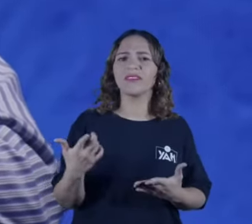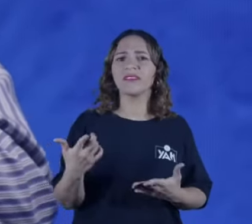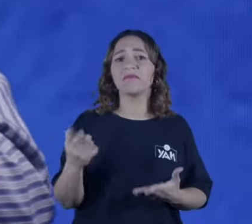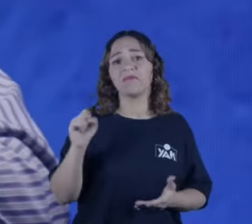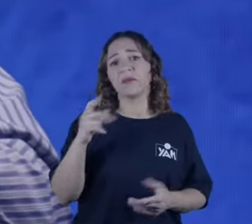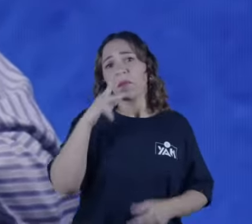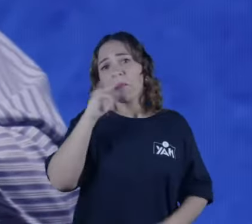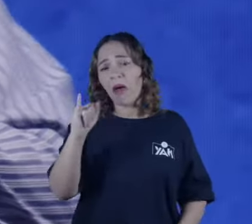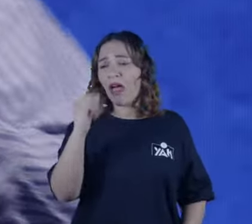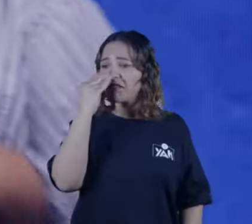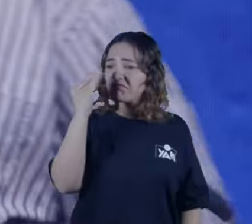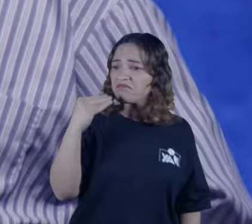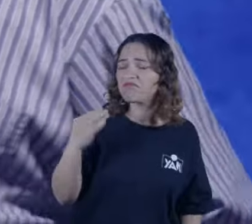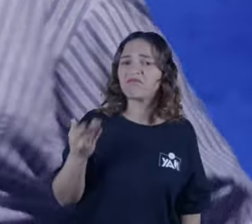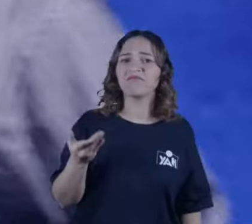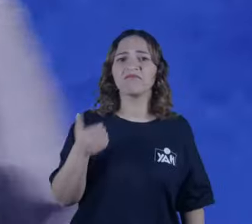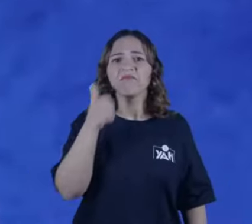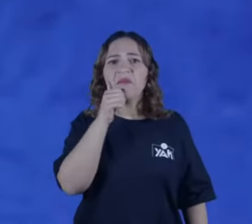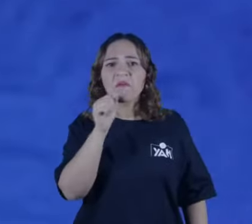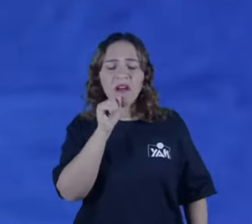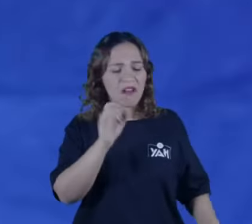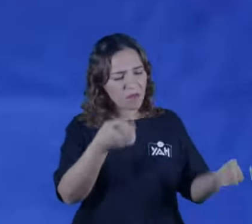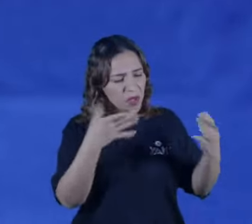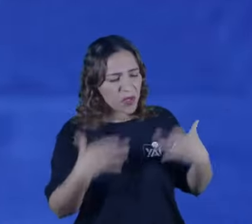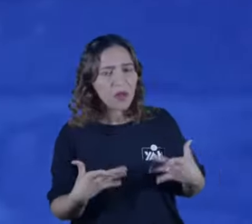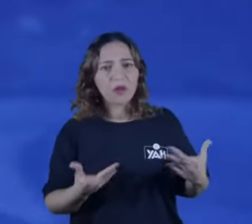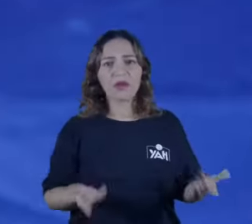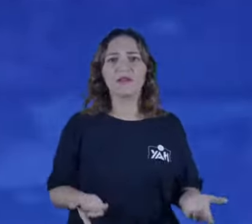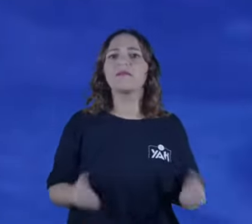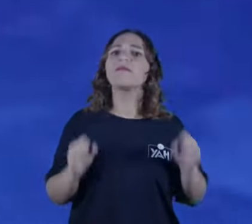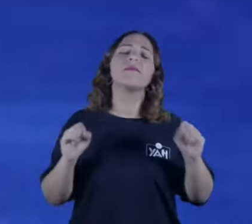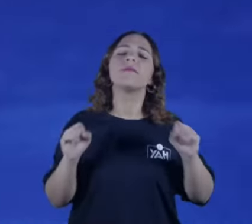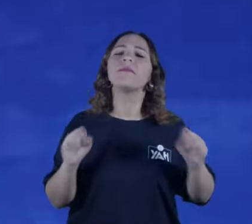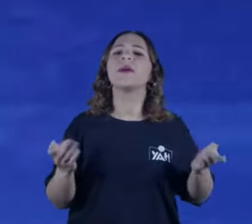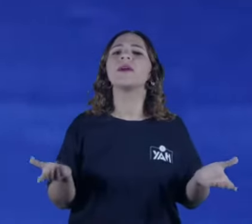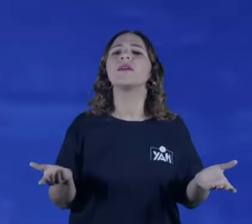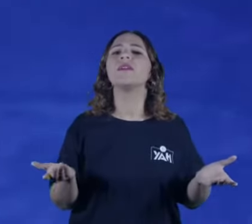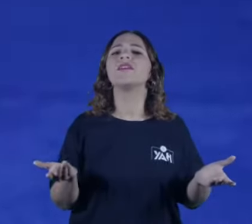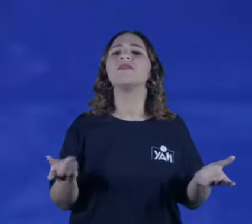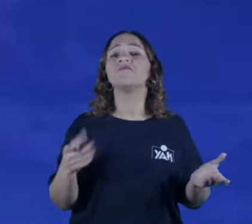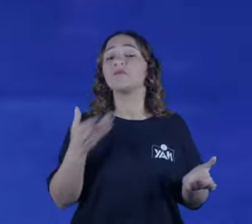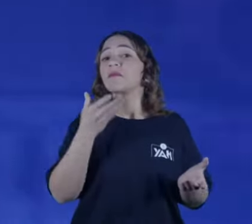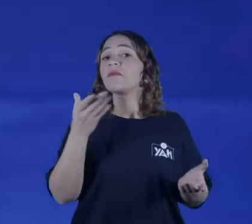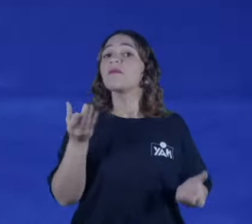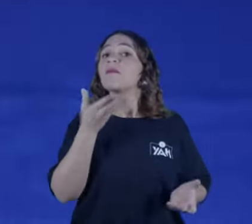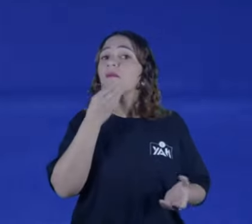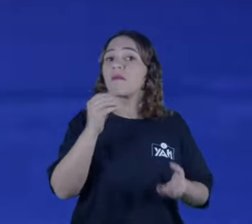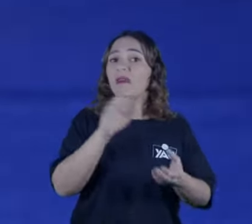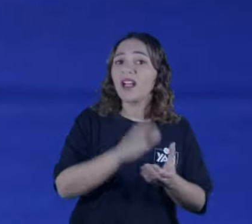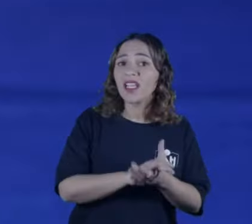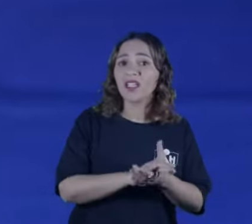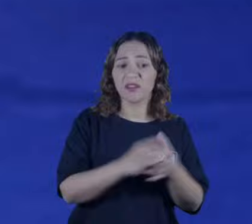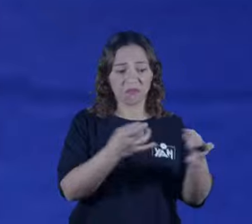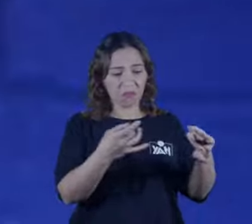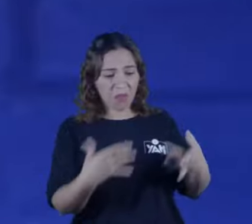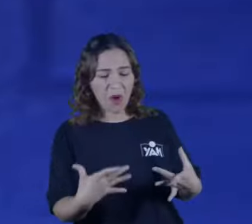seu pai, pela sua mãe. Talvez você tenha sido rejeitado por um marido, por uma esposa.